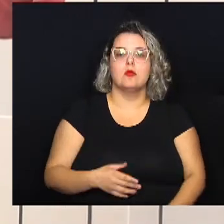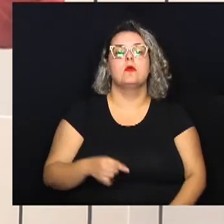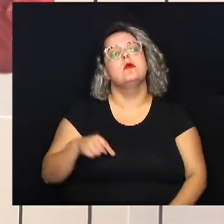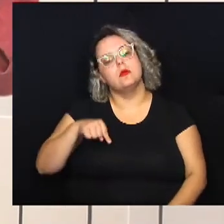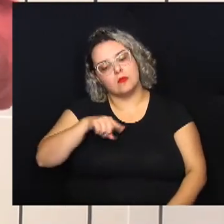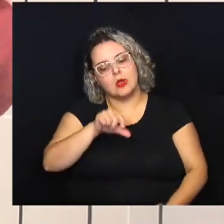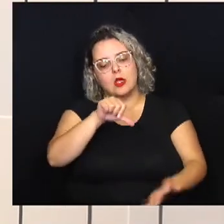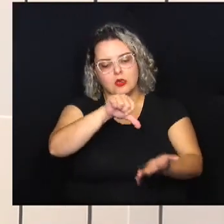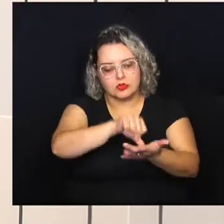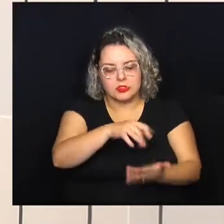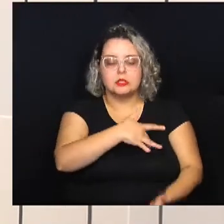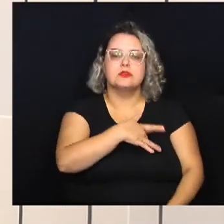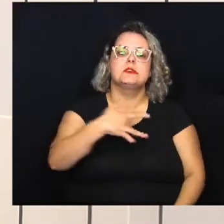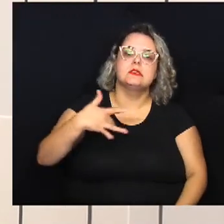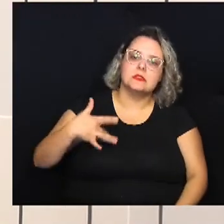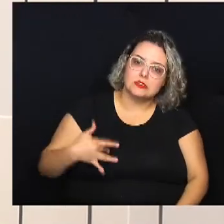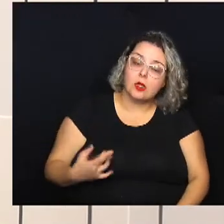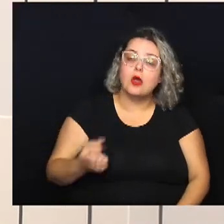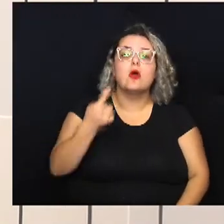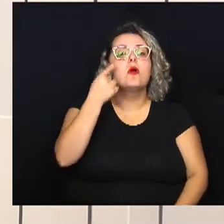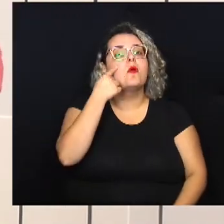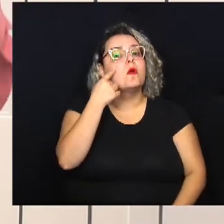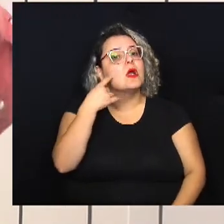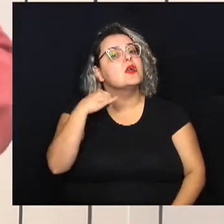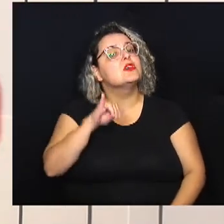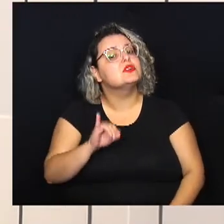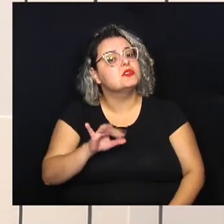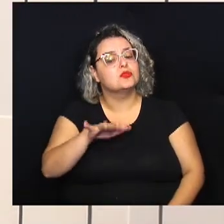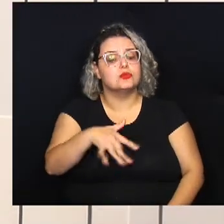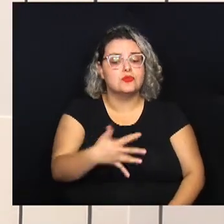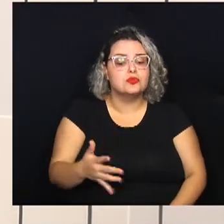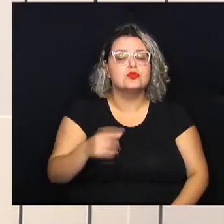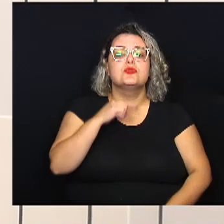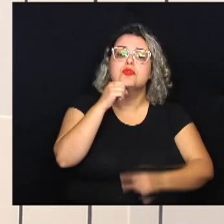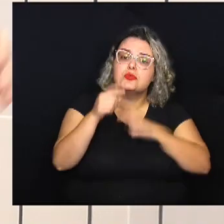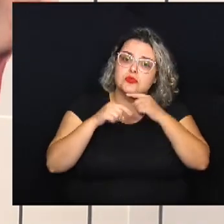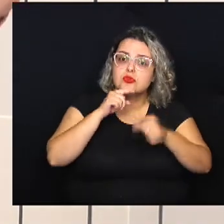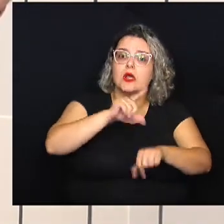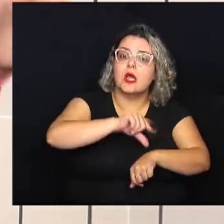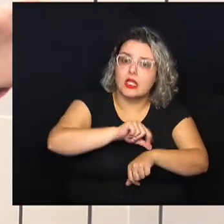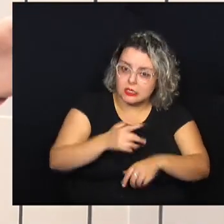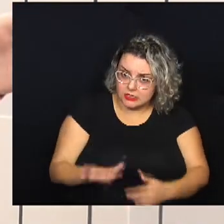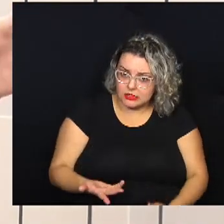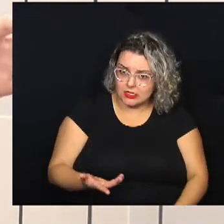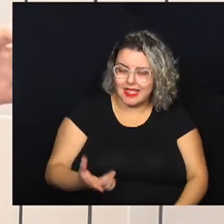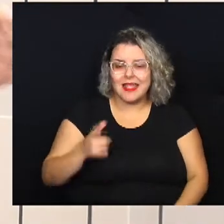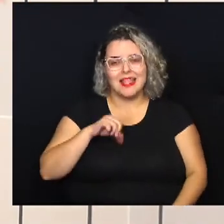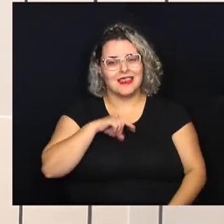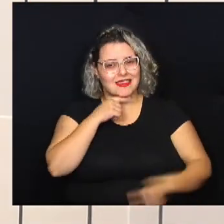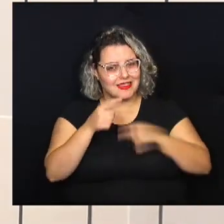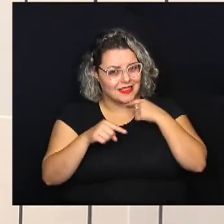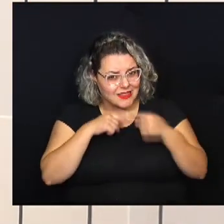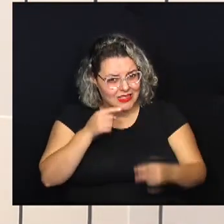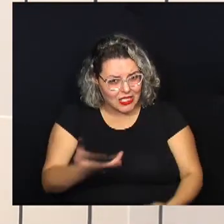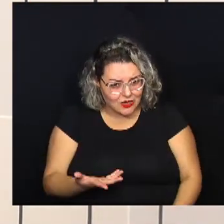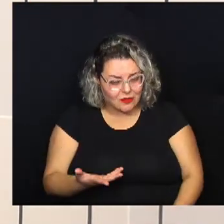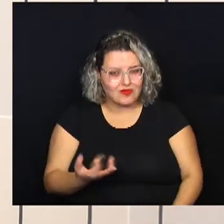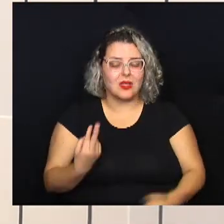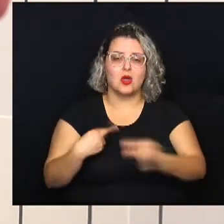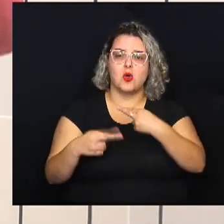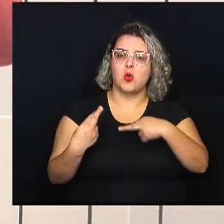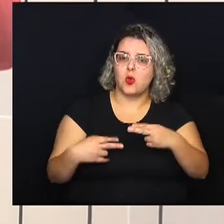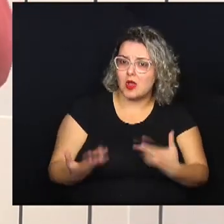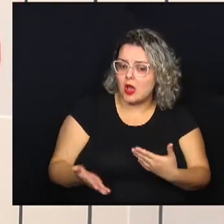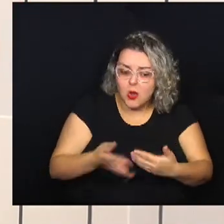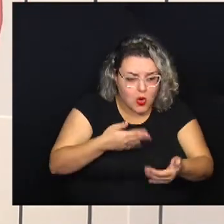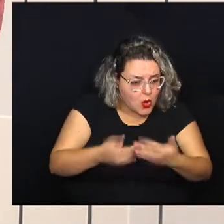centro de saúde, veja se você está com alguma dose atrasada. Tem alguma dúvida em relação a